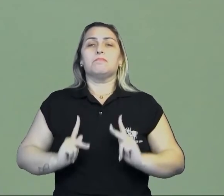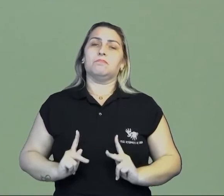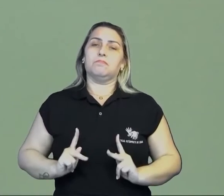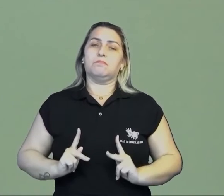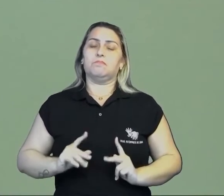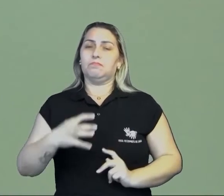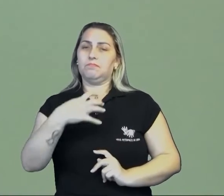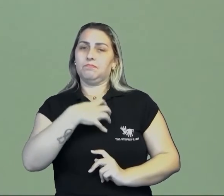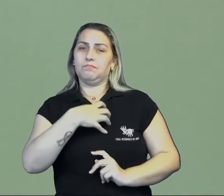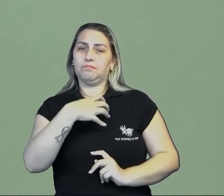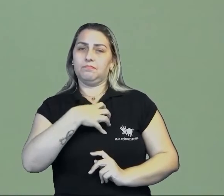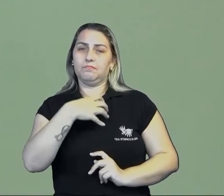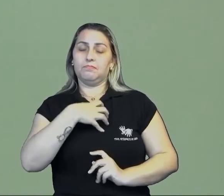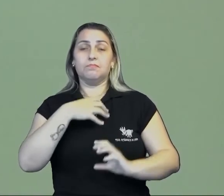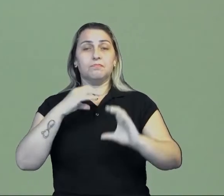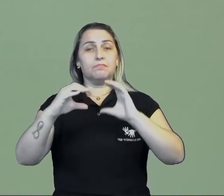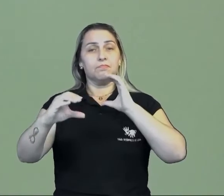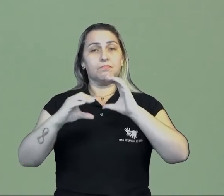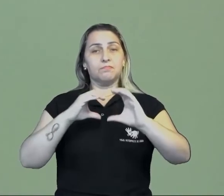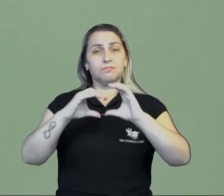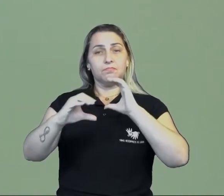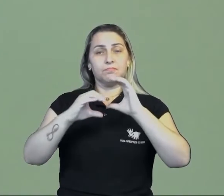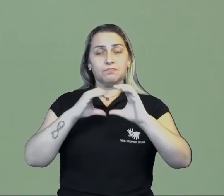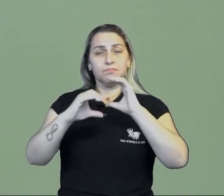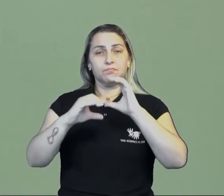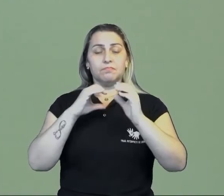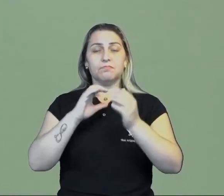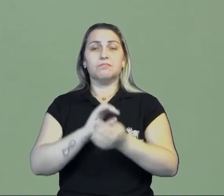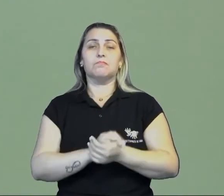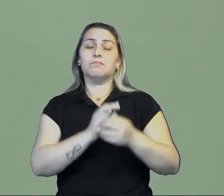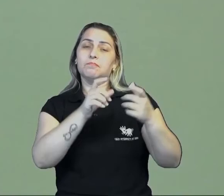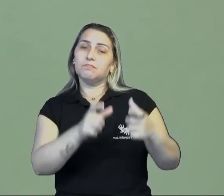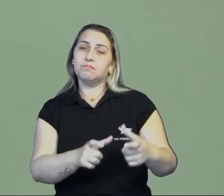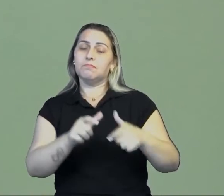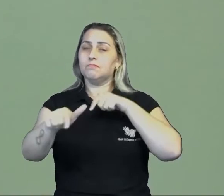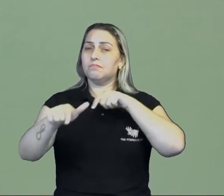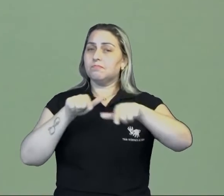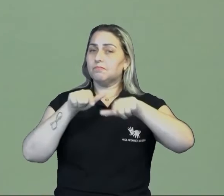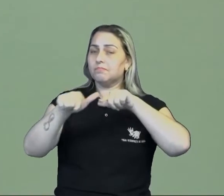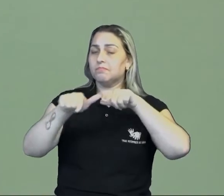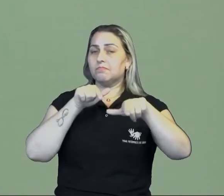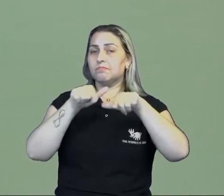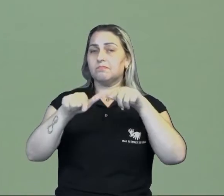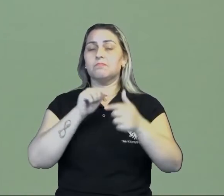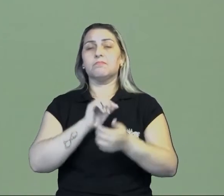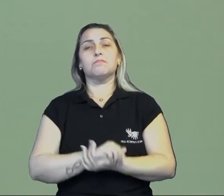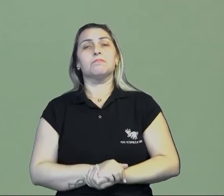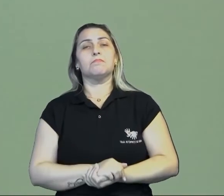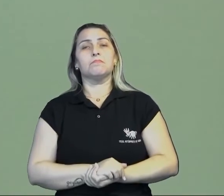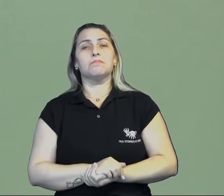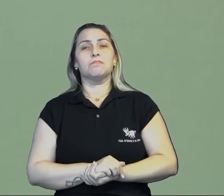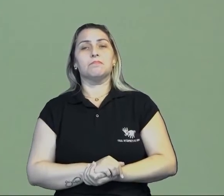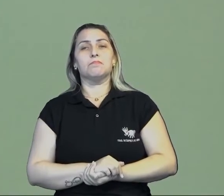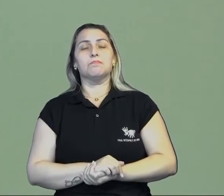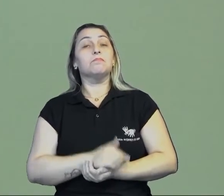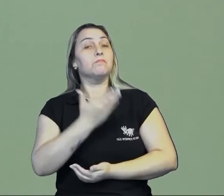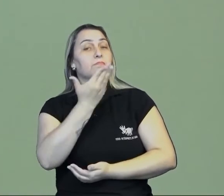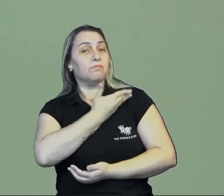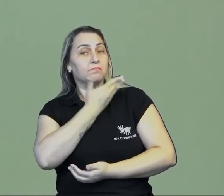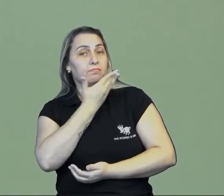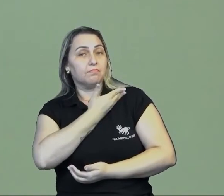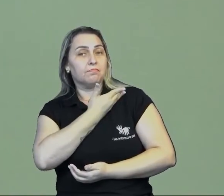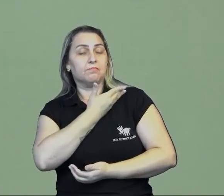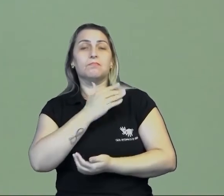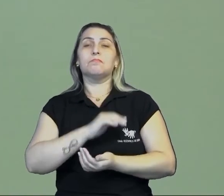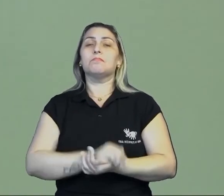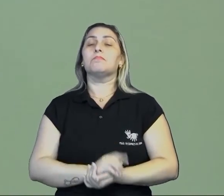a forma como nós nos comportamos, seja no ambiente de trabalho, seja no ambiente com os